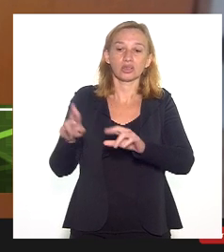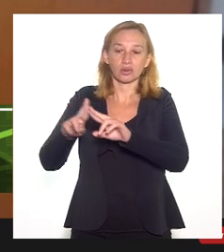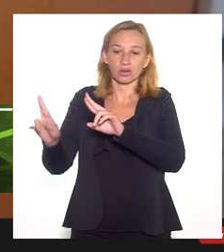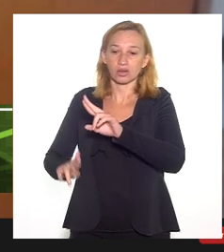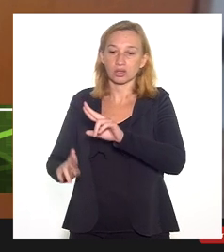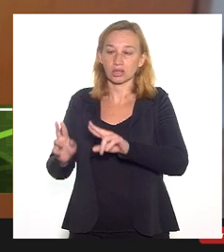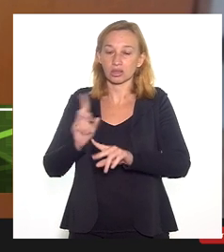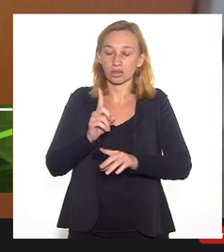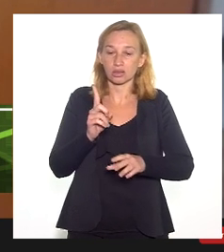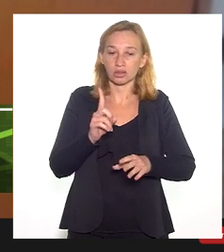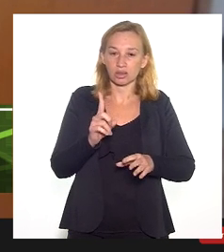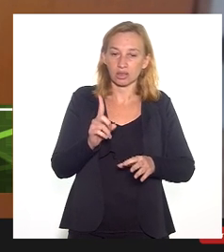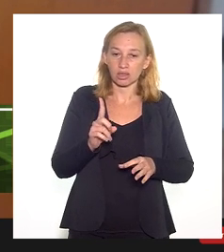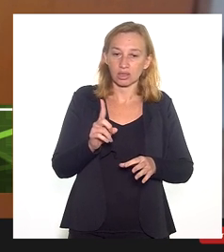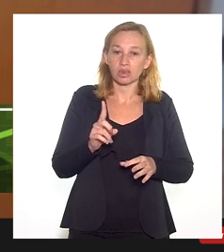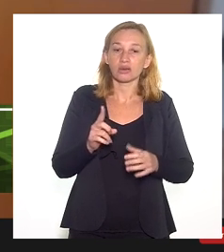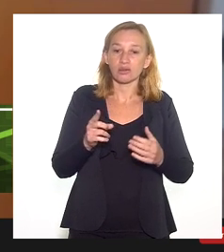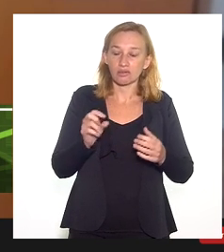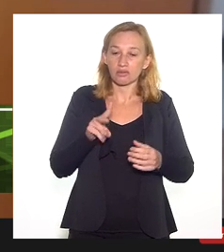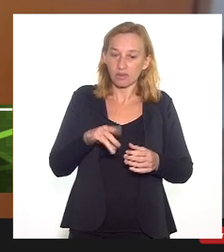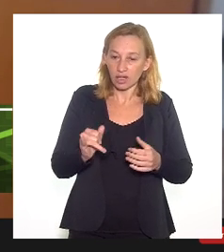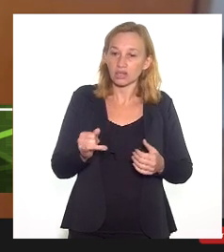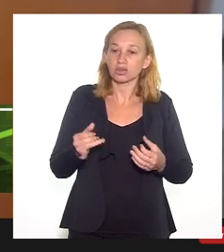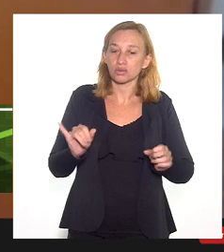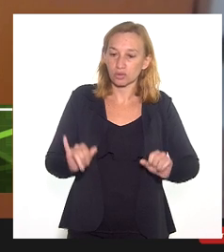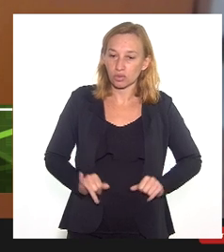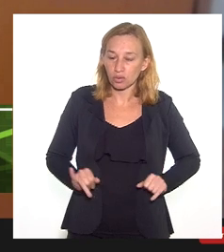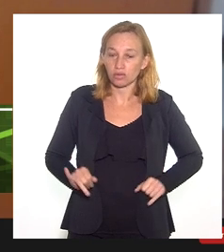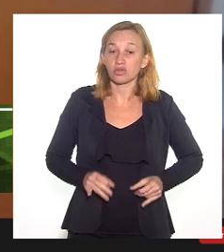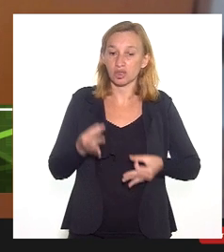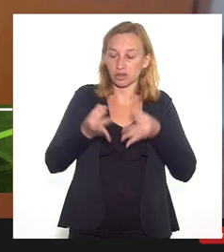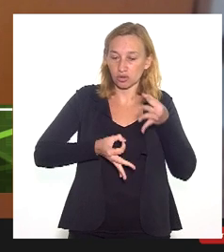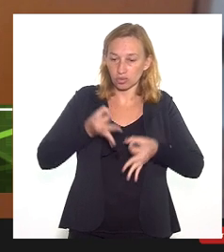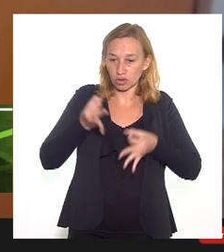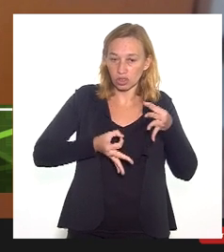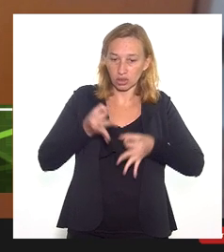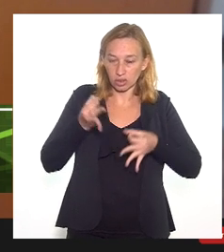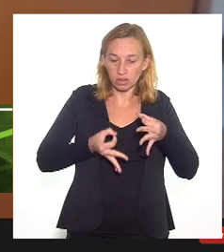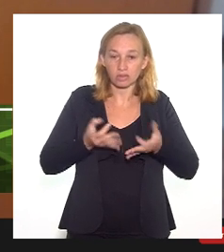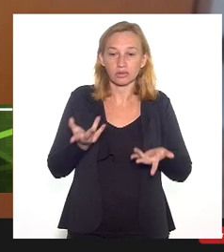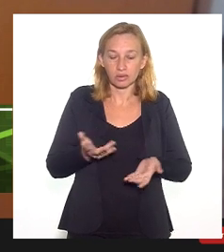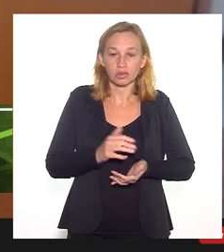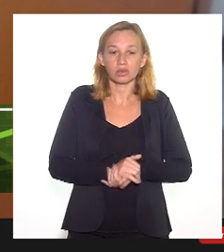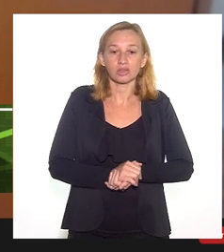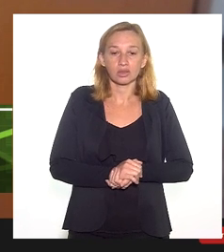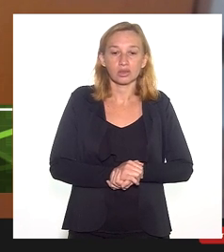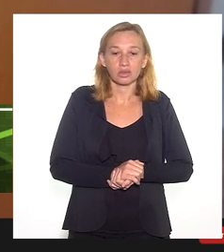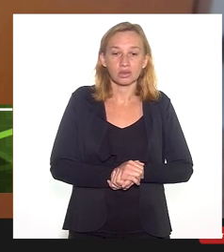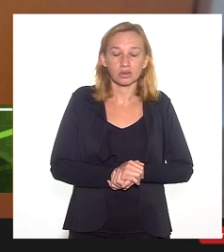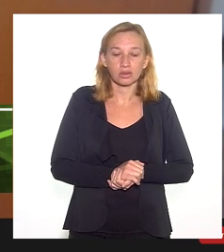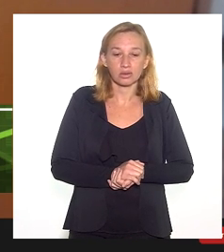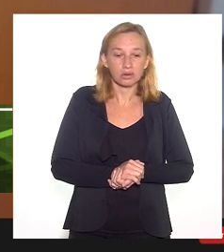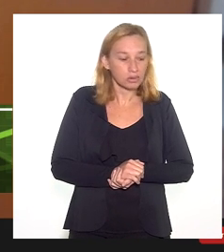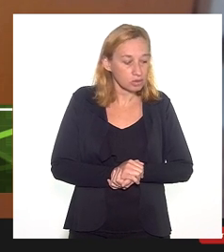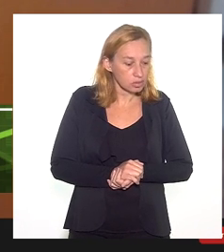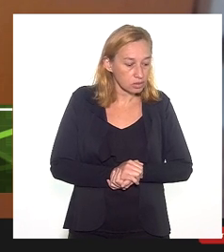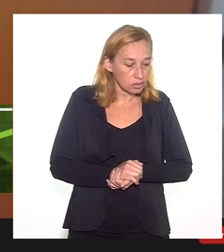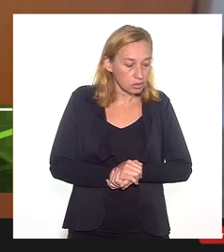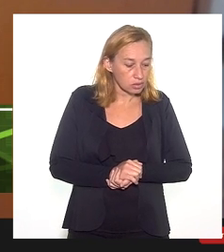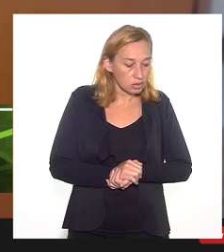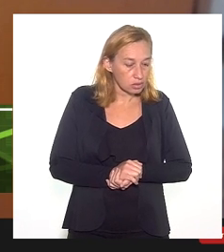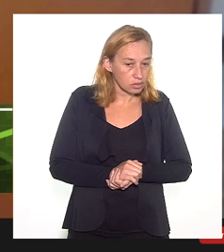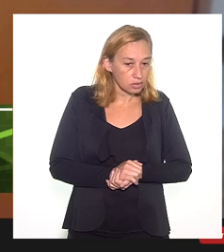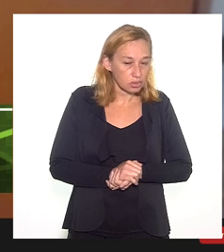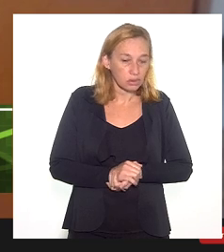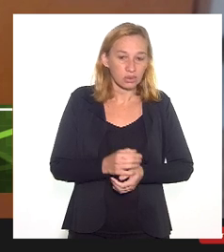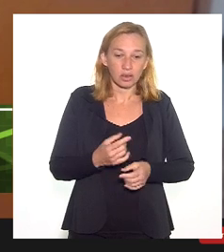jurídicas pertinentes a esse ato. Não é inerente ao exercício do